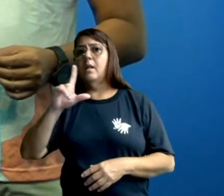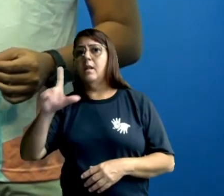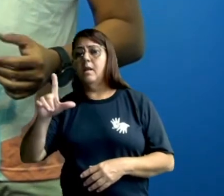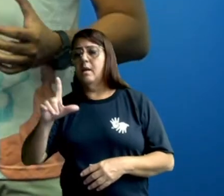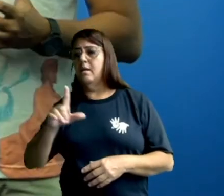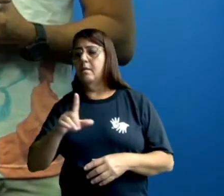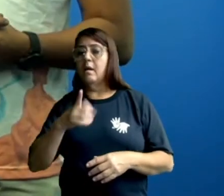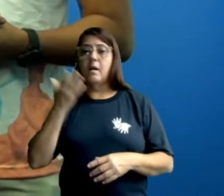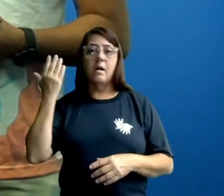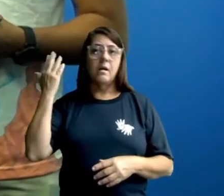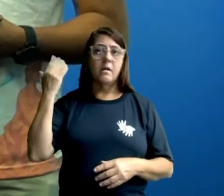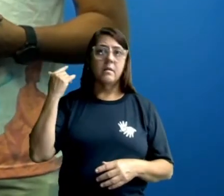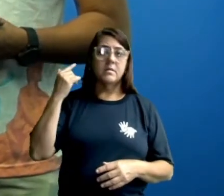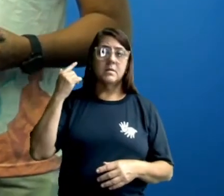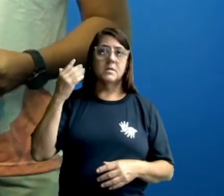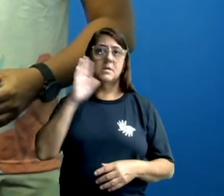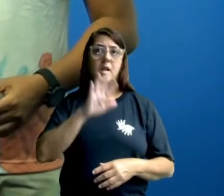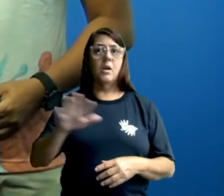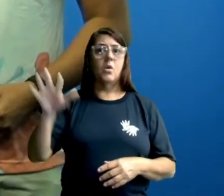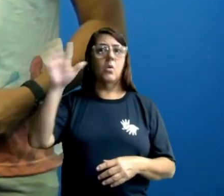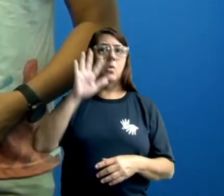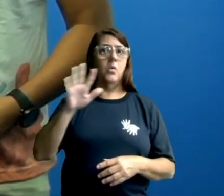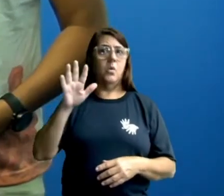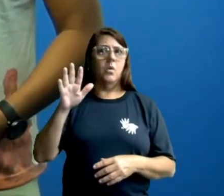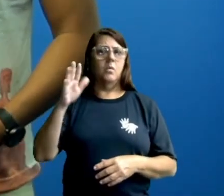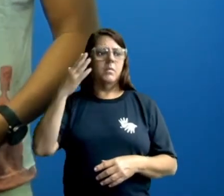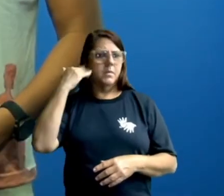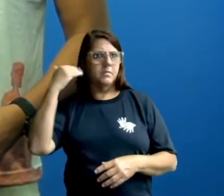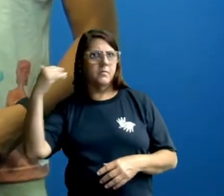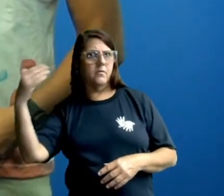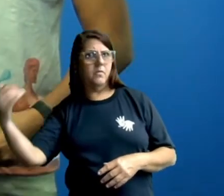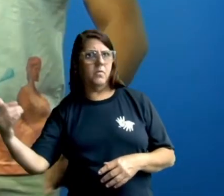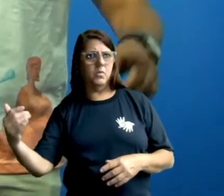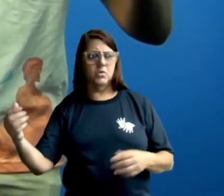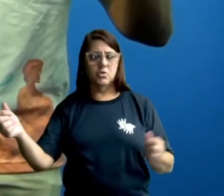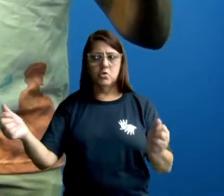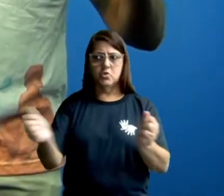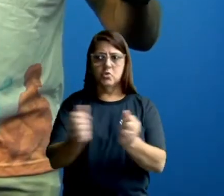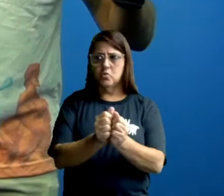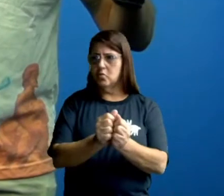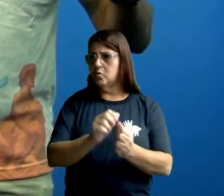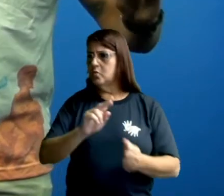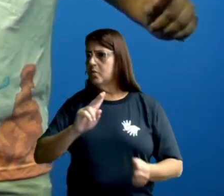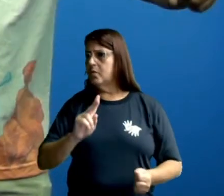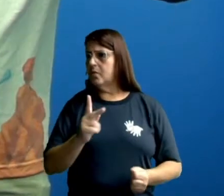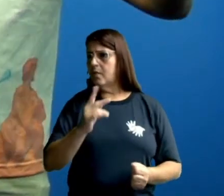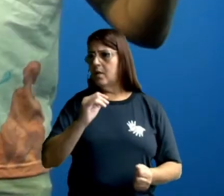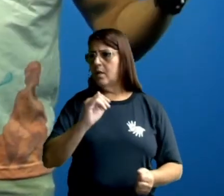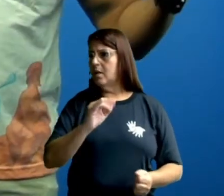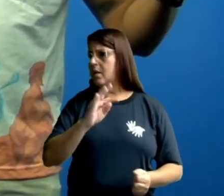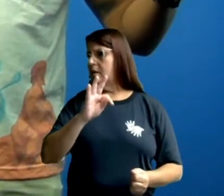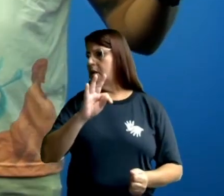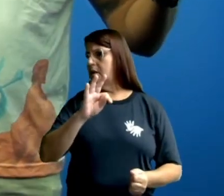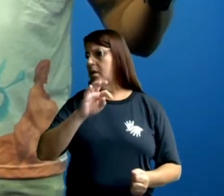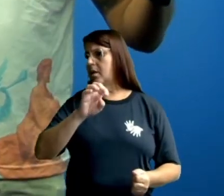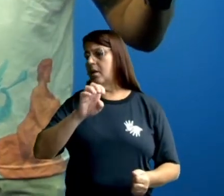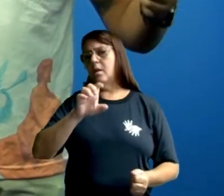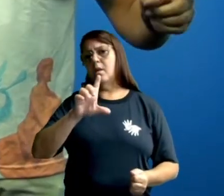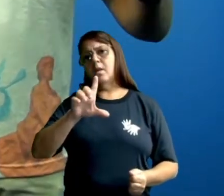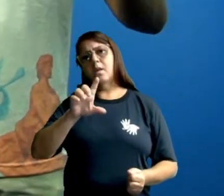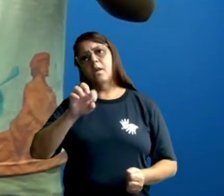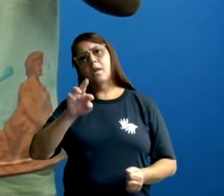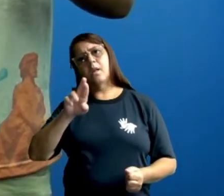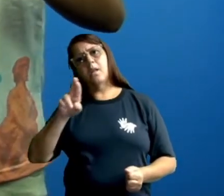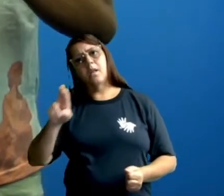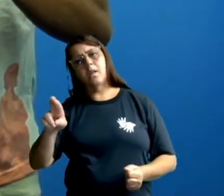grandes potências europeias. Então Hitler, junto com Stalin, que era o líder da União